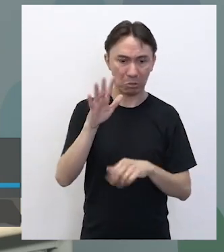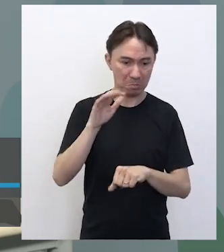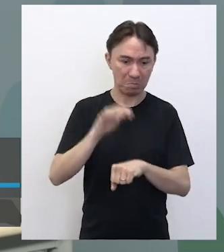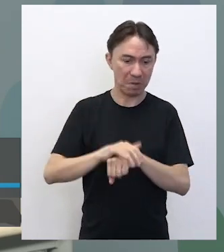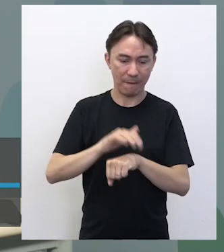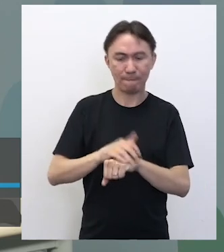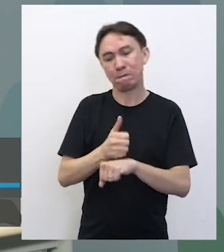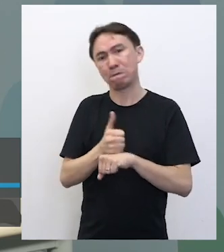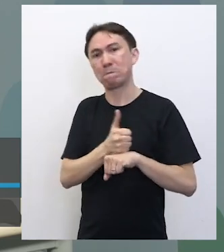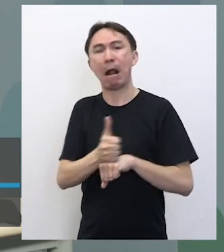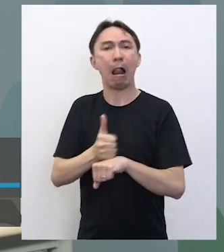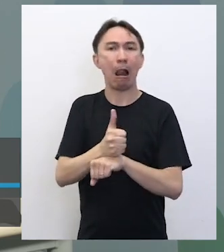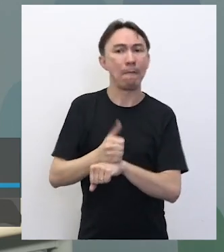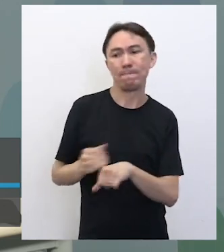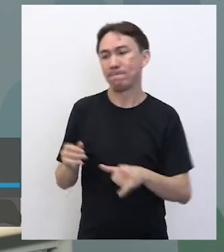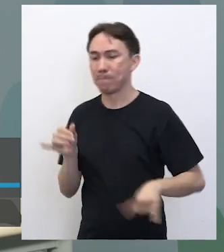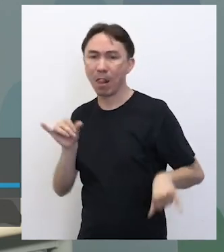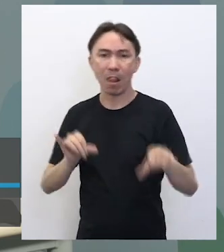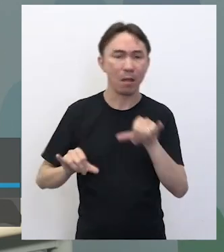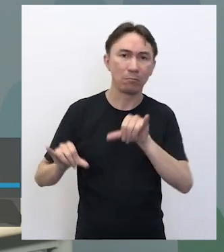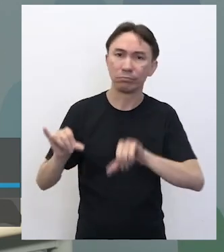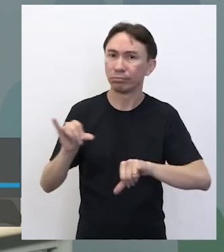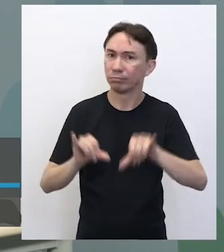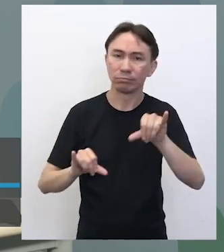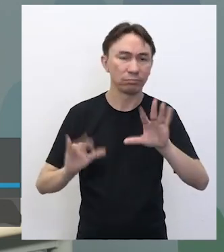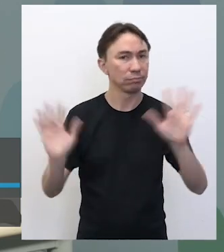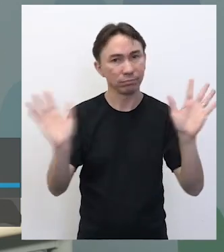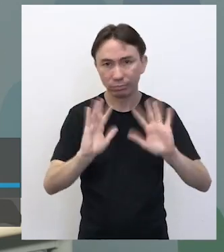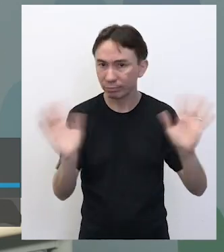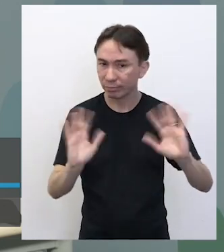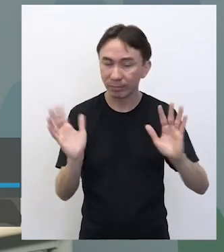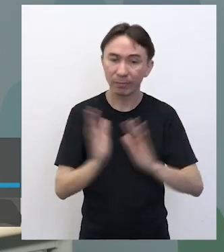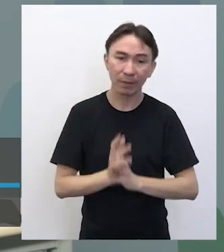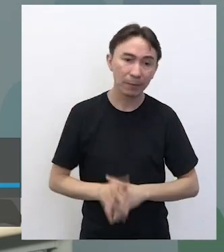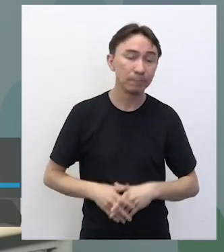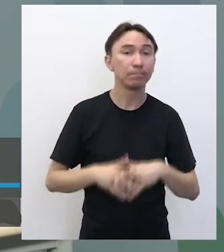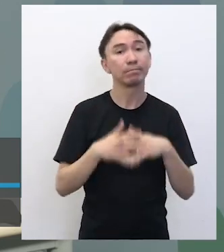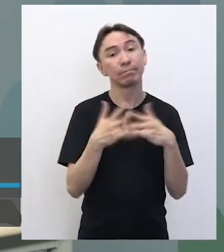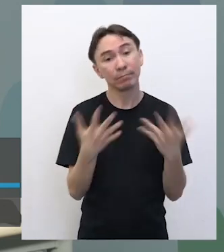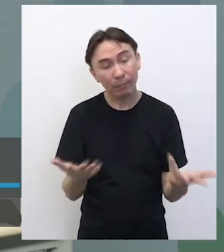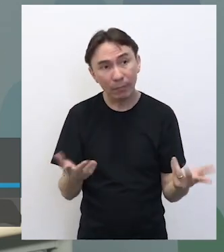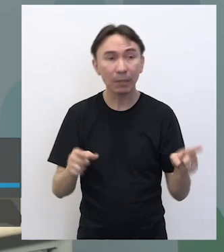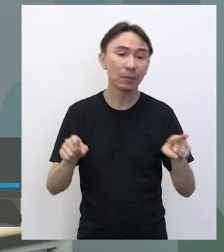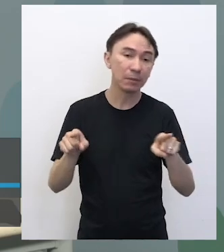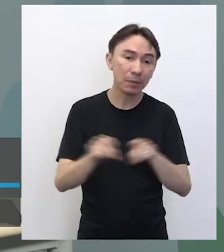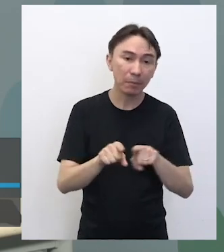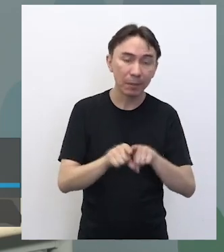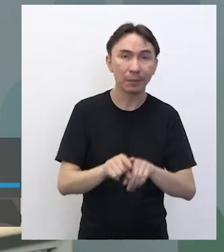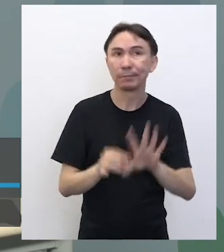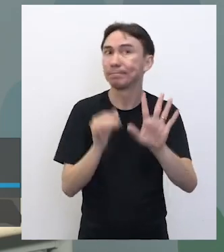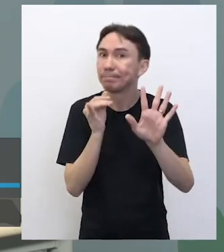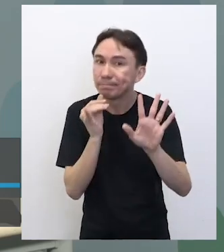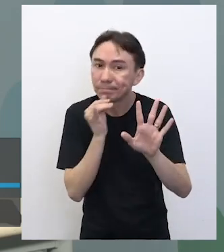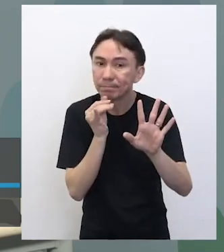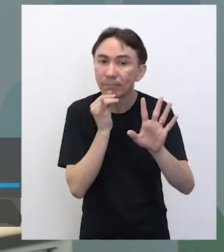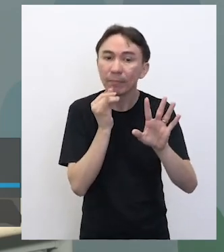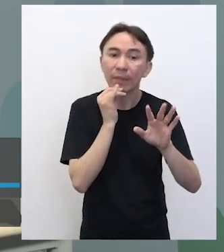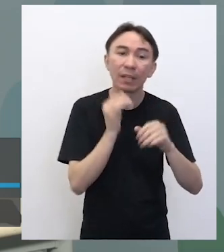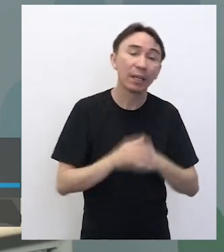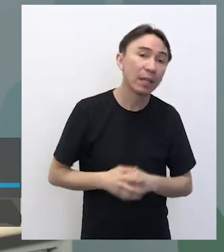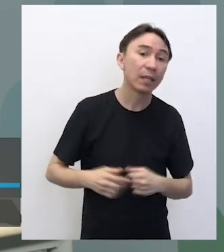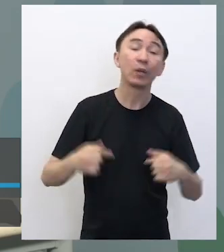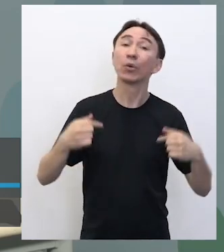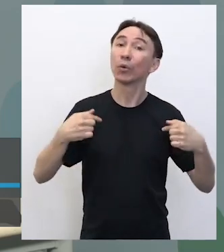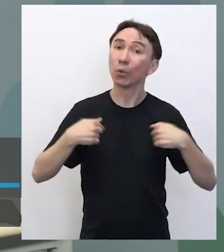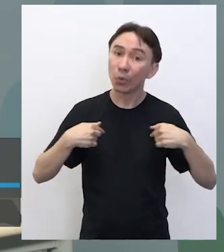eu seja um químico. E da mesma forma como, então, eu posso pensar bem, o mero fato de que sou